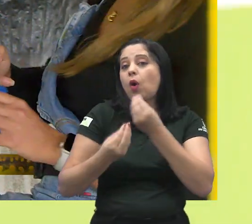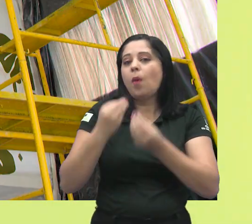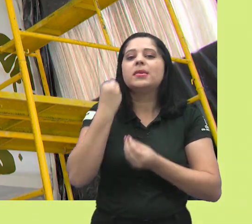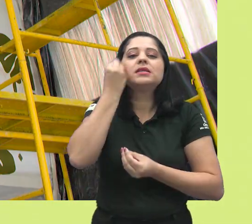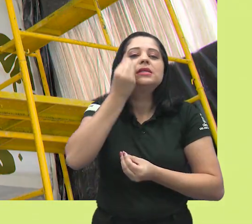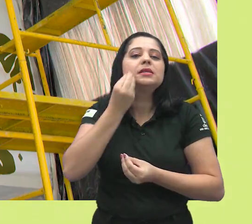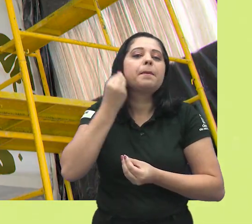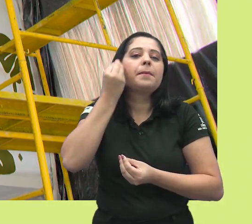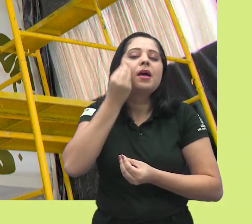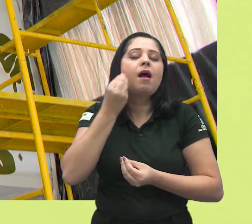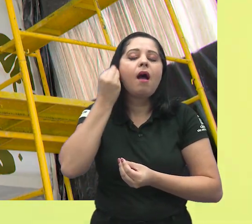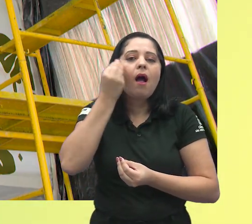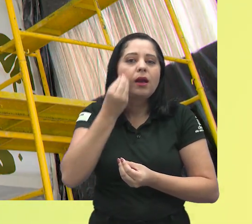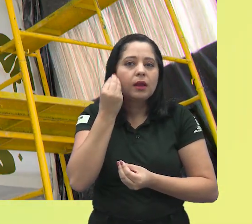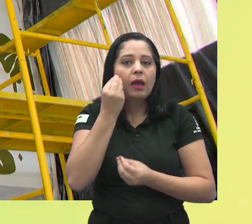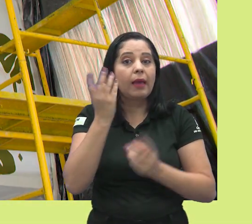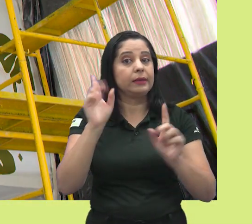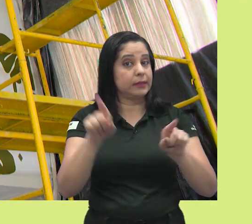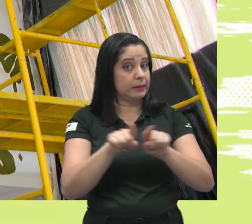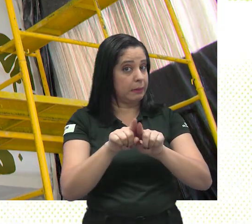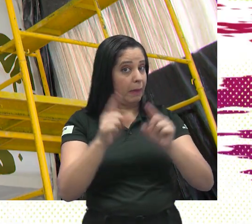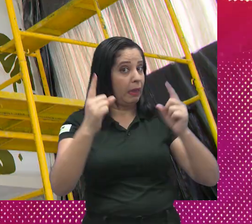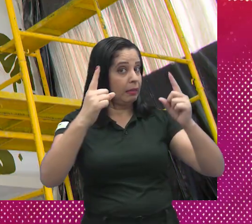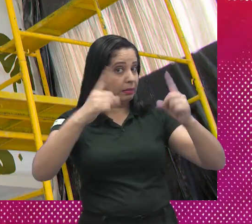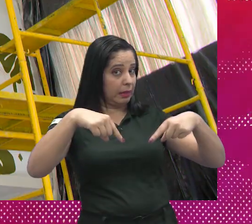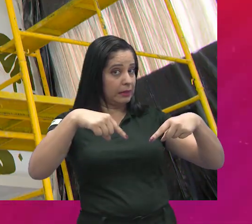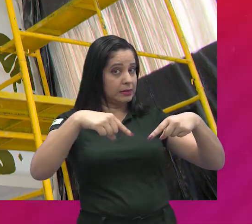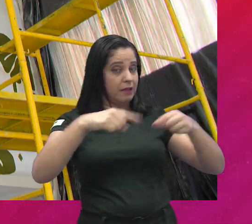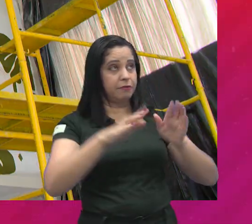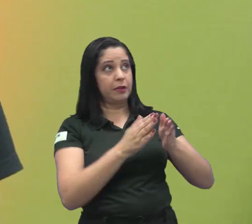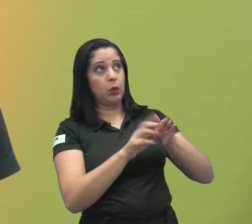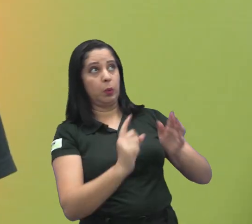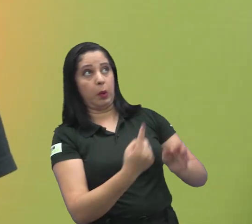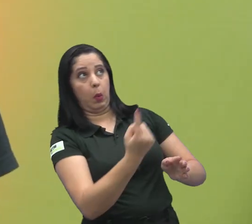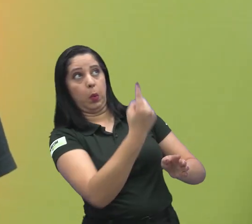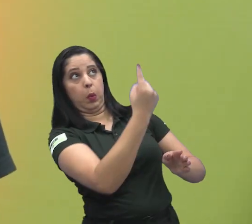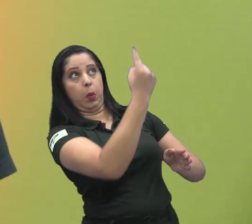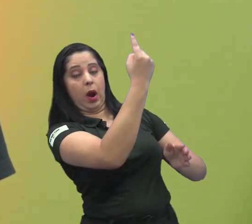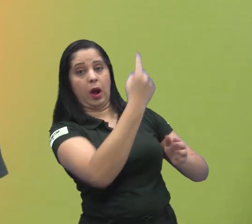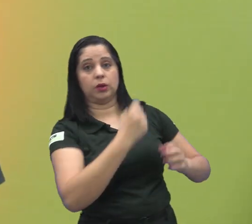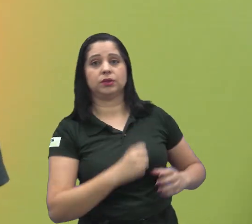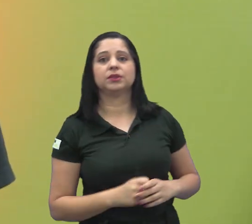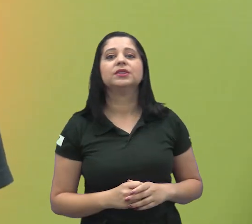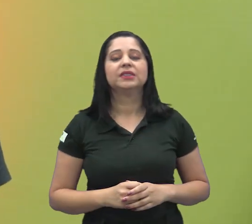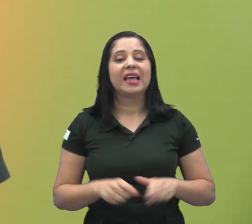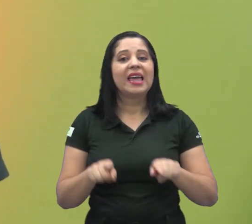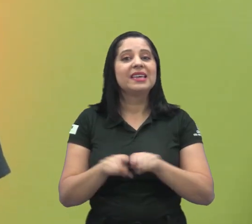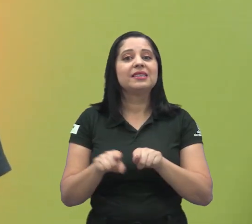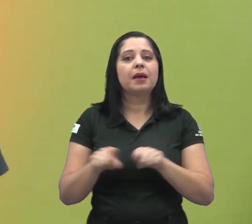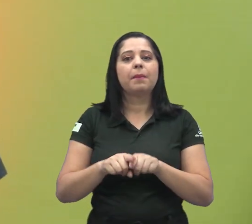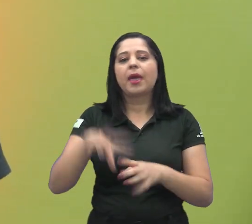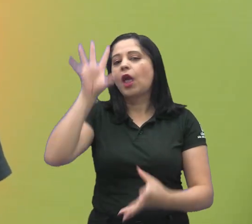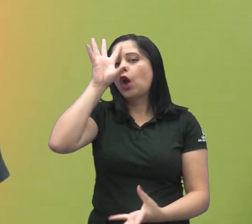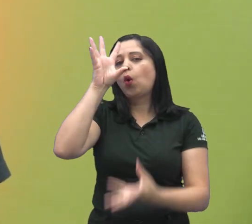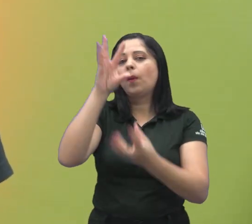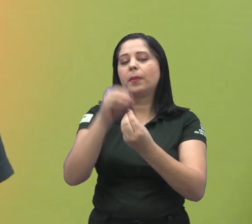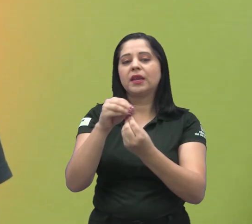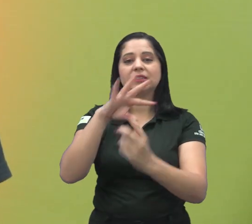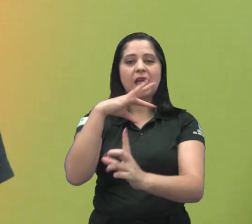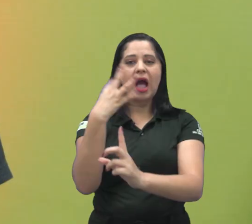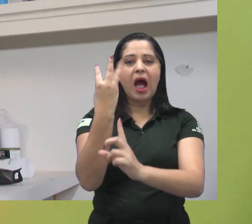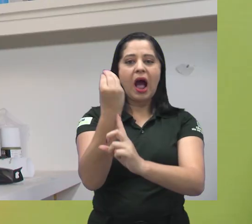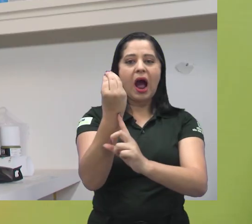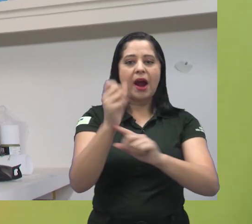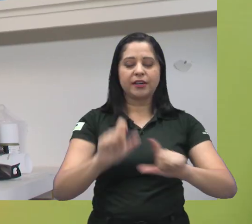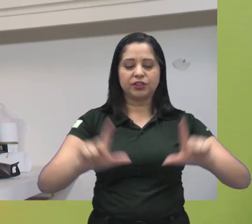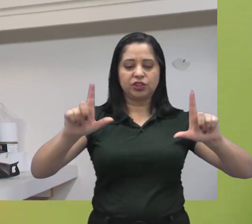esses e como ela lida com o desafio da altura. A gente também vai entender um pouco mais sobre arte em tela com a